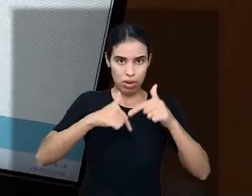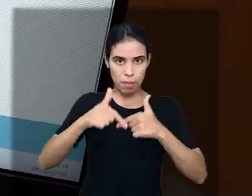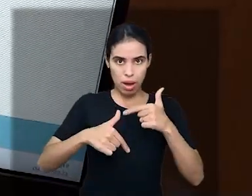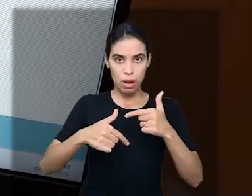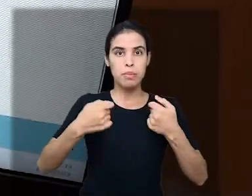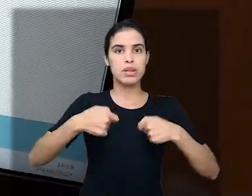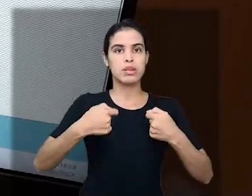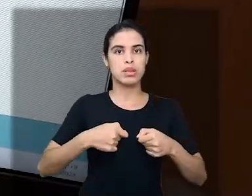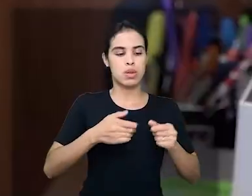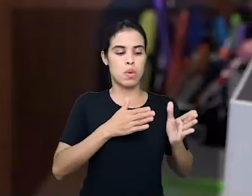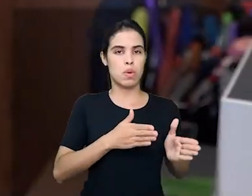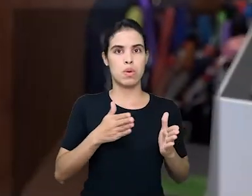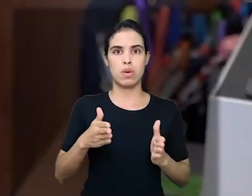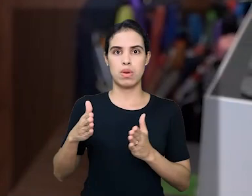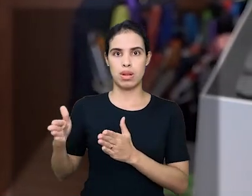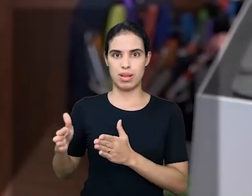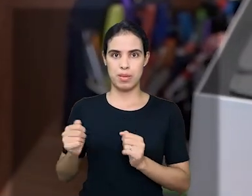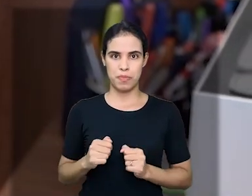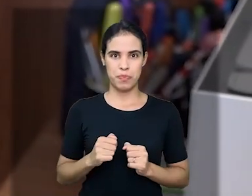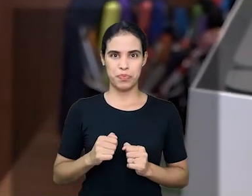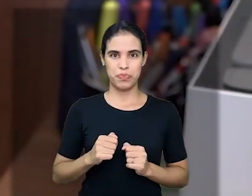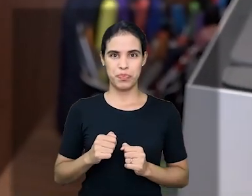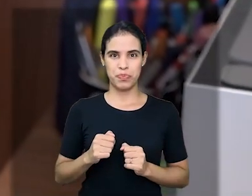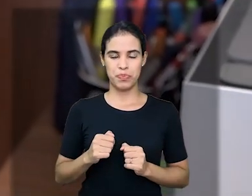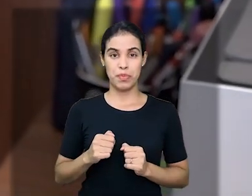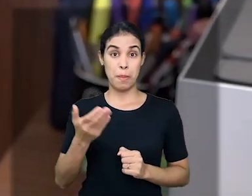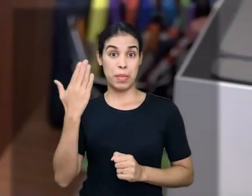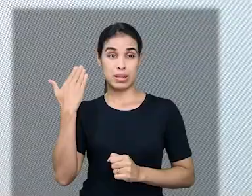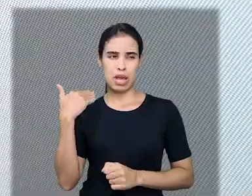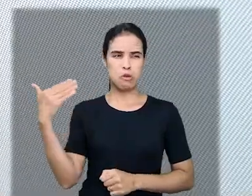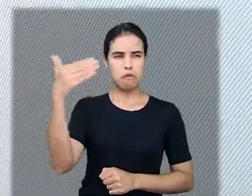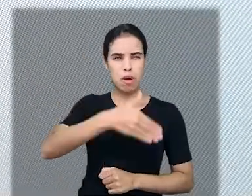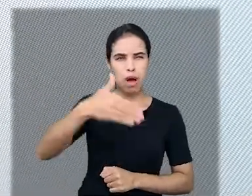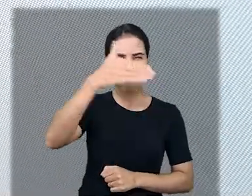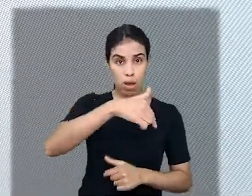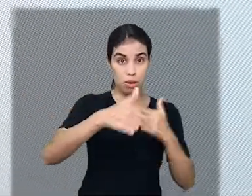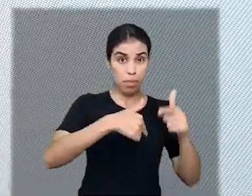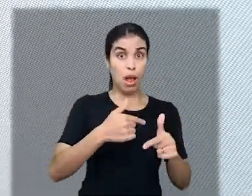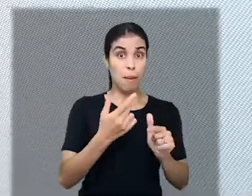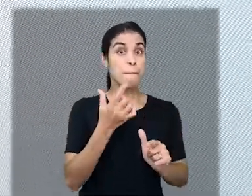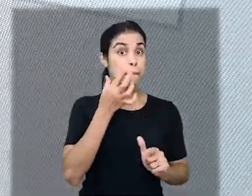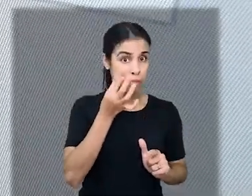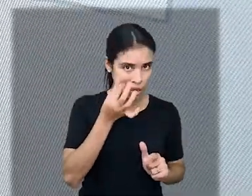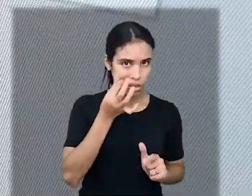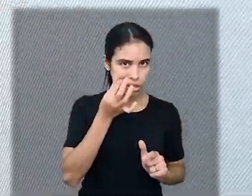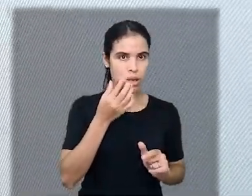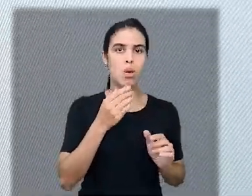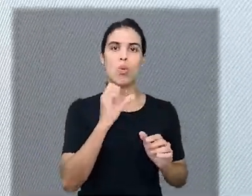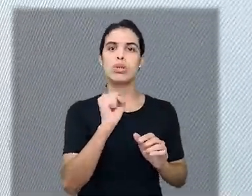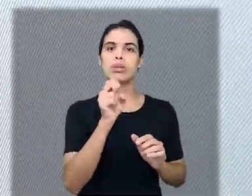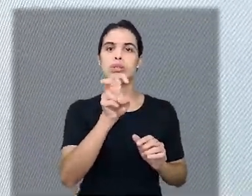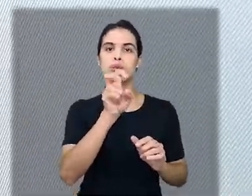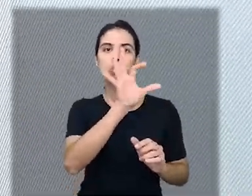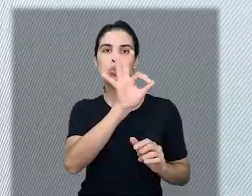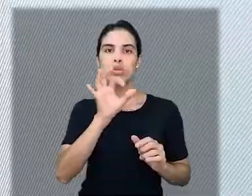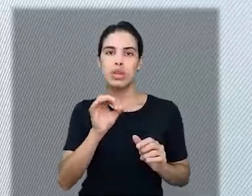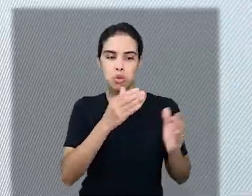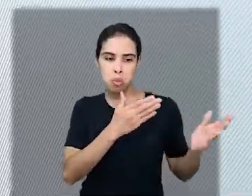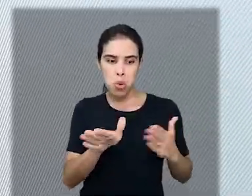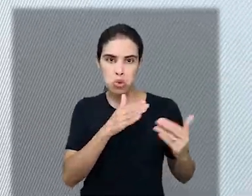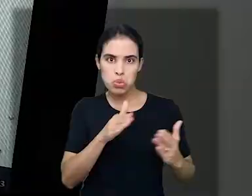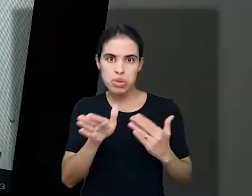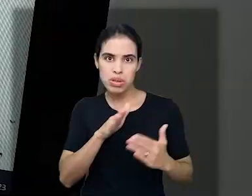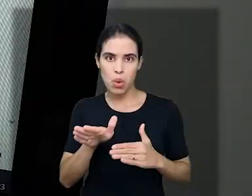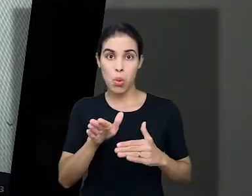organização. E essa equipe tem muita. Na época do trabalho presencial, eles conseguiam entregar 85% da demanda dentro do horário